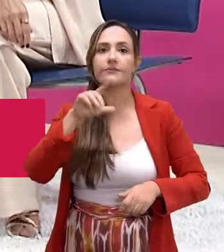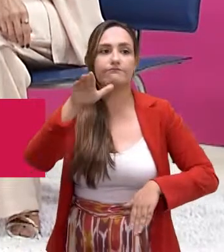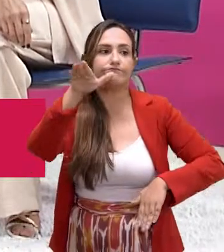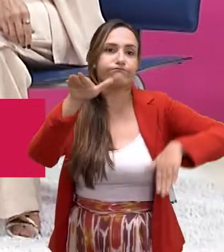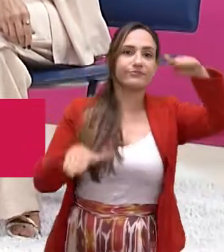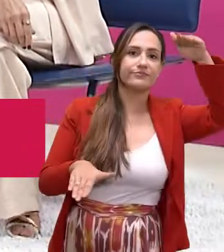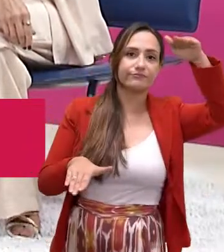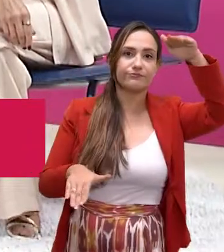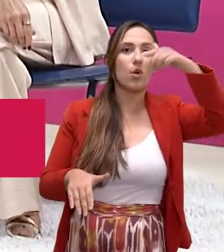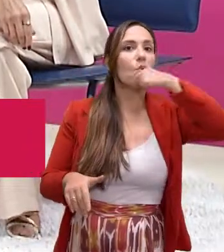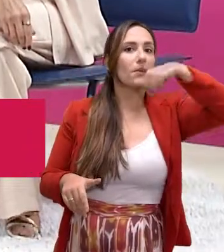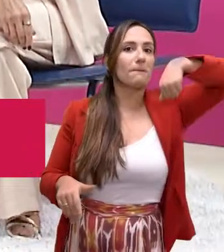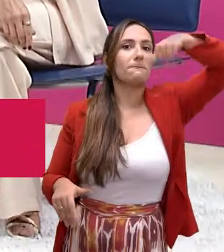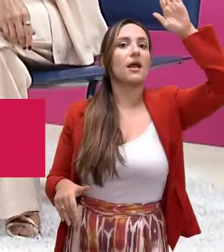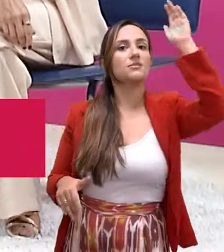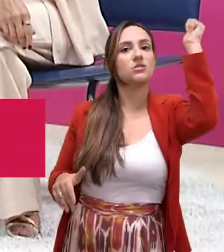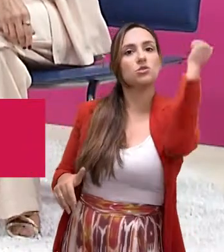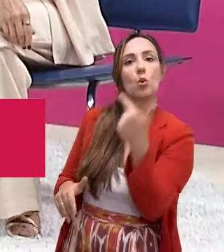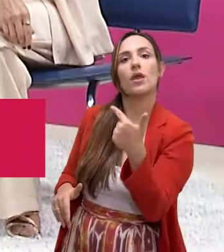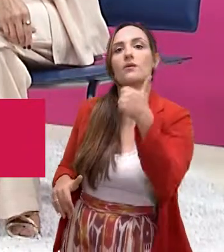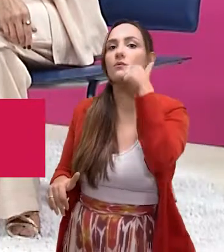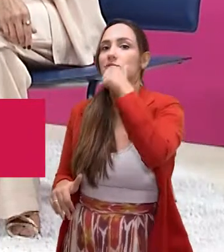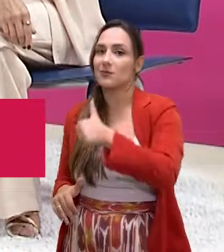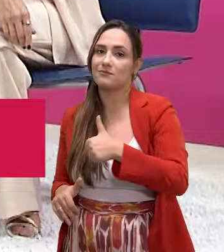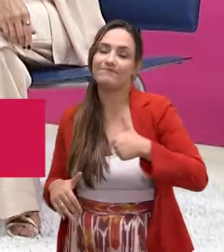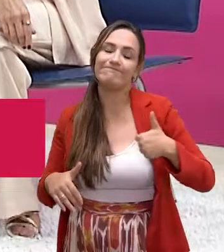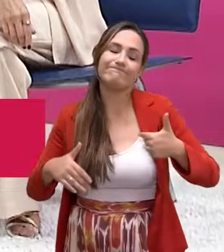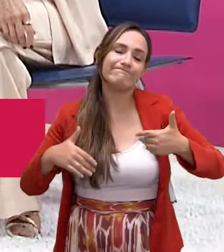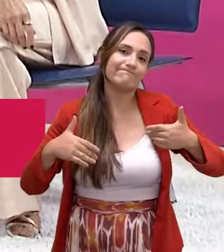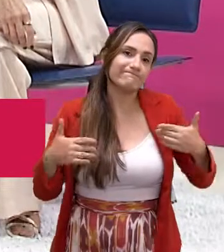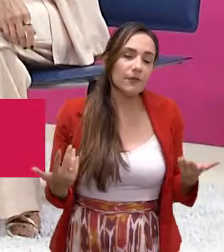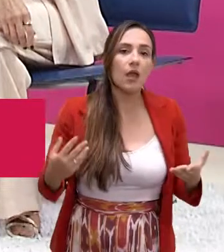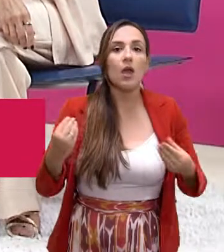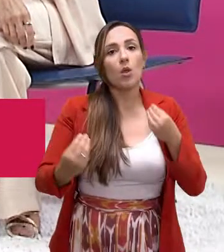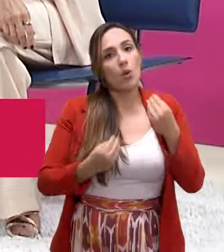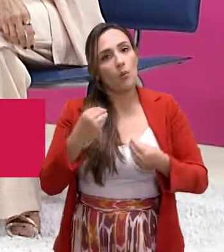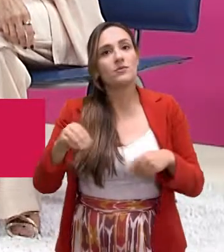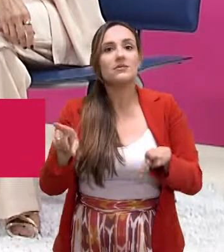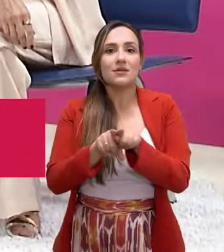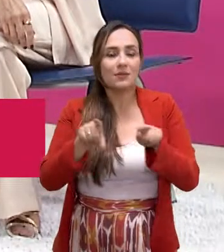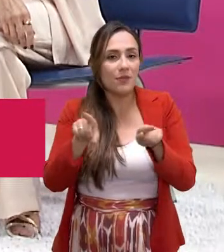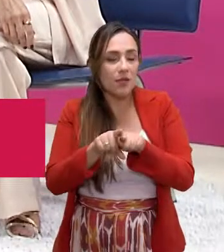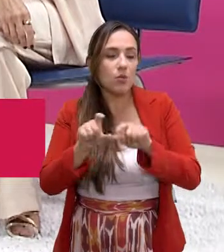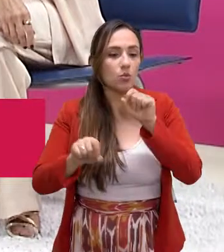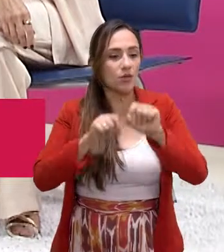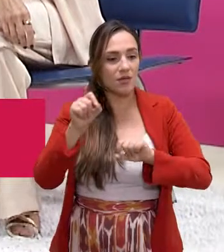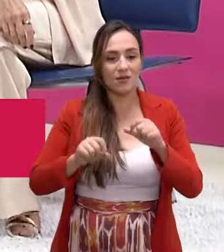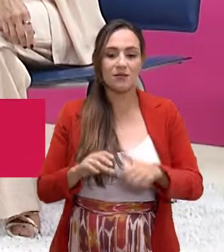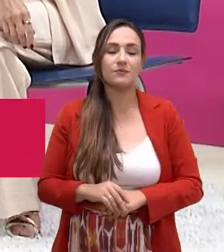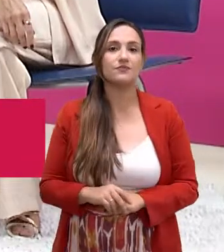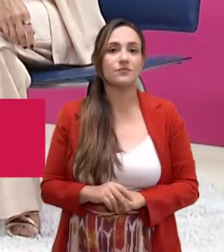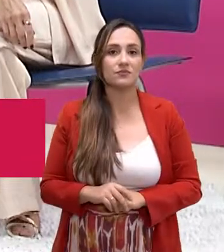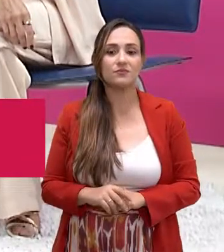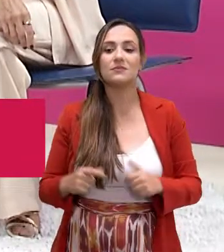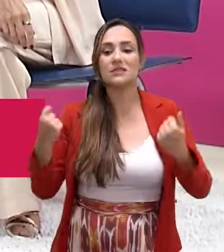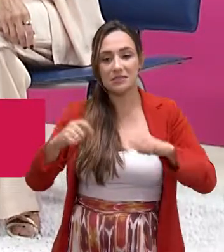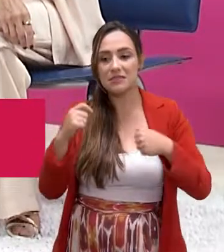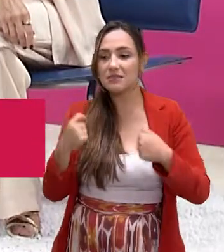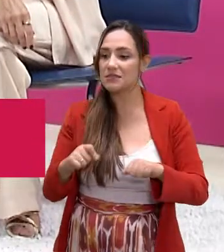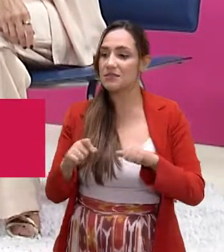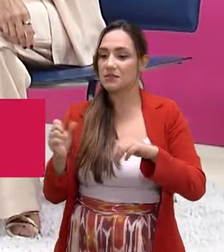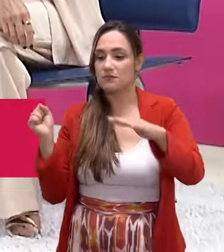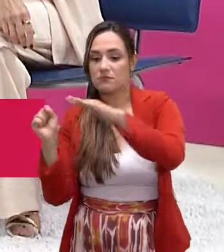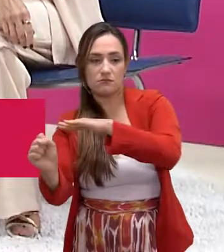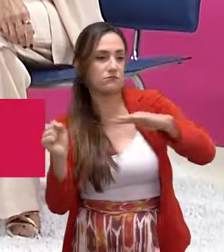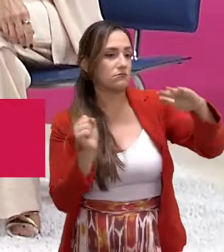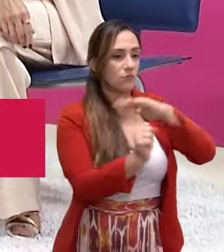e a relação, entre ambos os gêneros no que diz respeito à integração, tanto do homem quanto da mulher